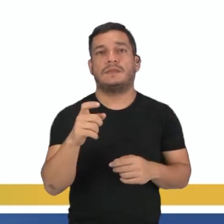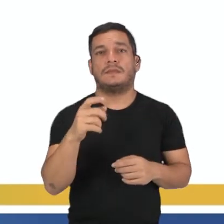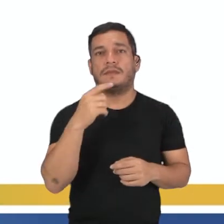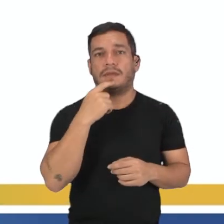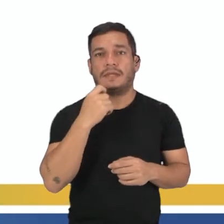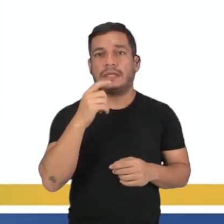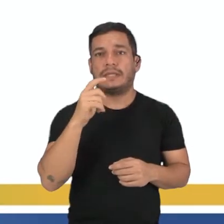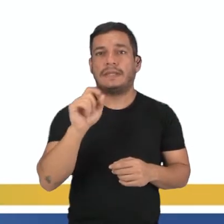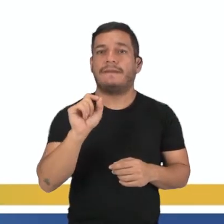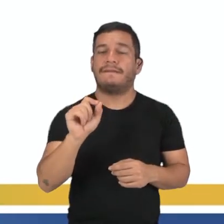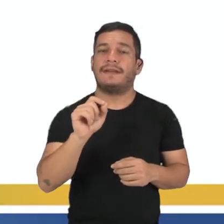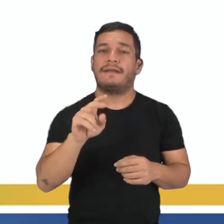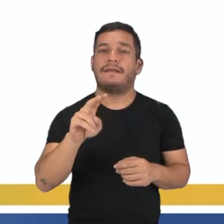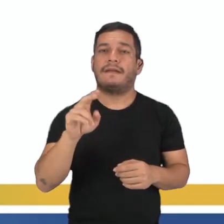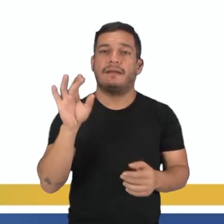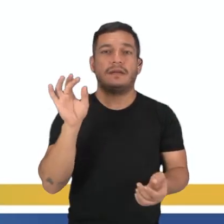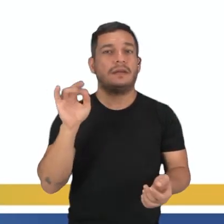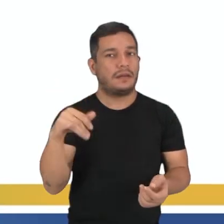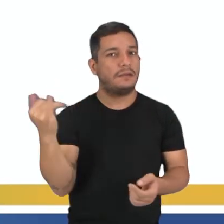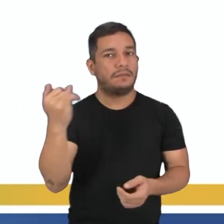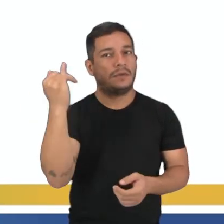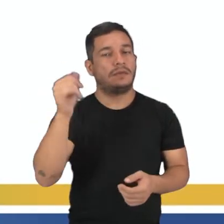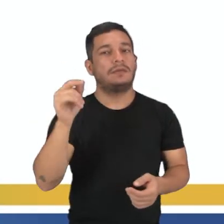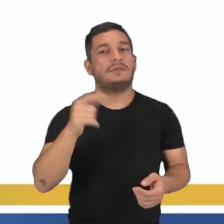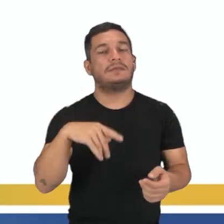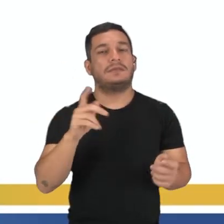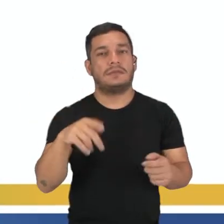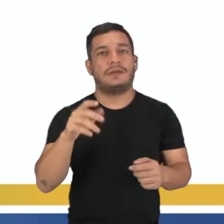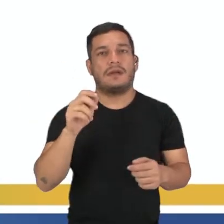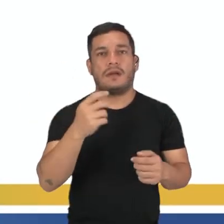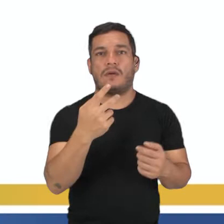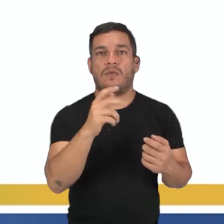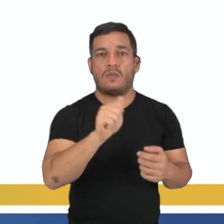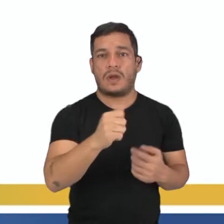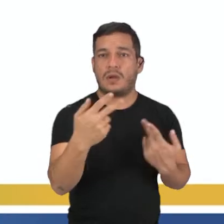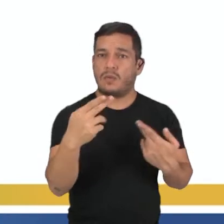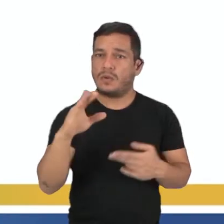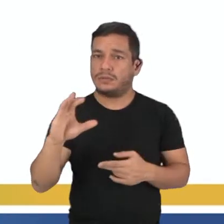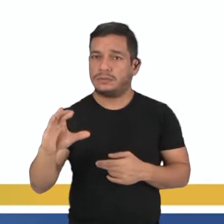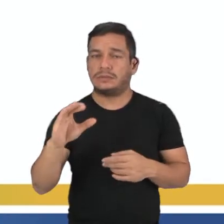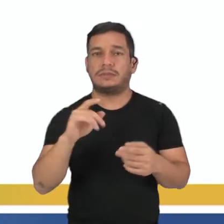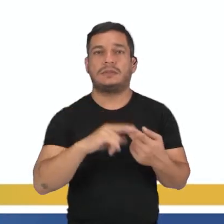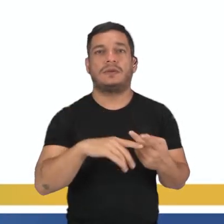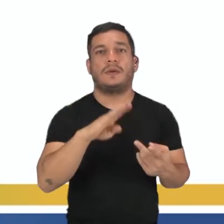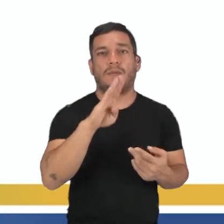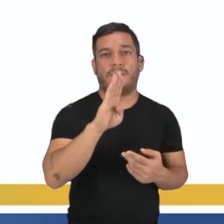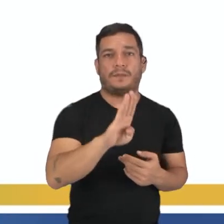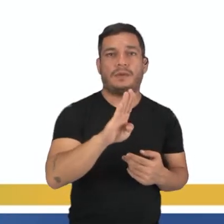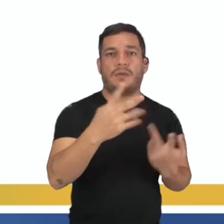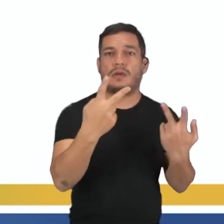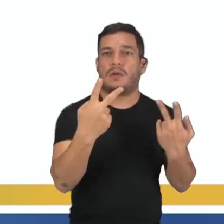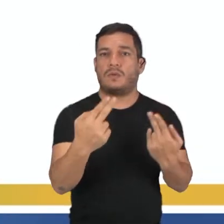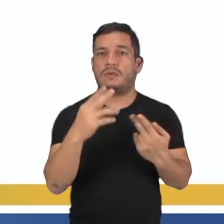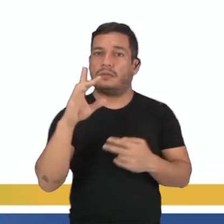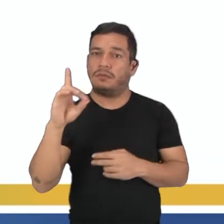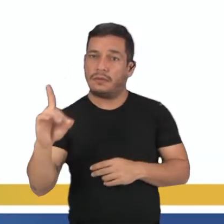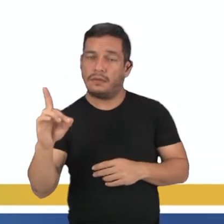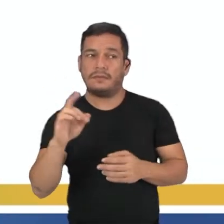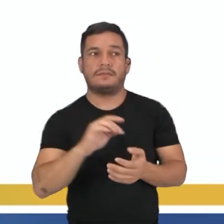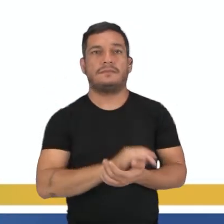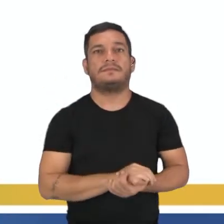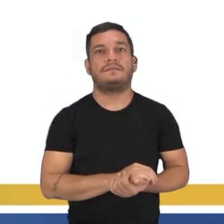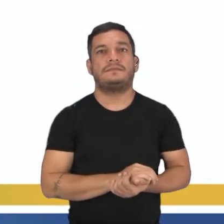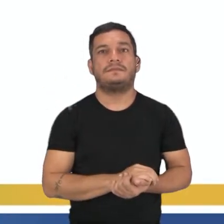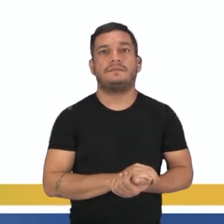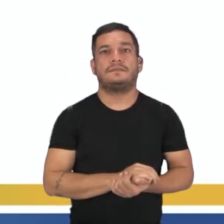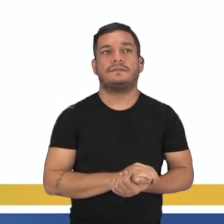como válidas, né? Então, nós podemos dizer que o ângulo A é igual ao ângulo C, nós podemos dizer que o ângulo B é igual ao ângulo D,